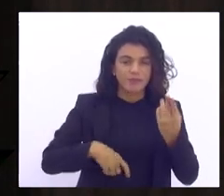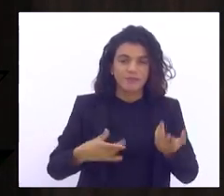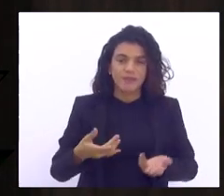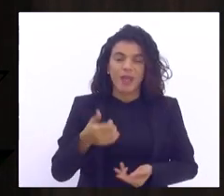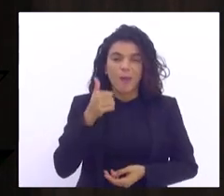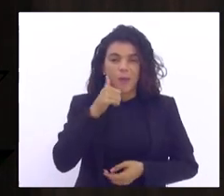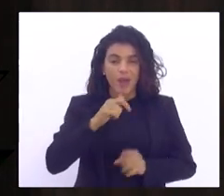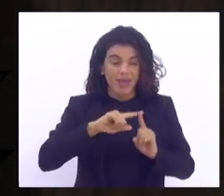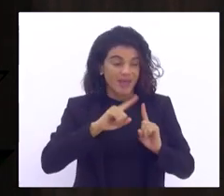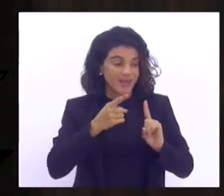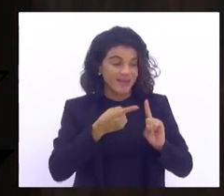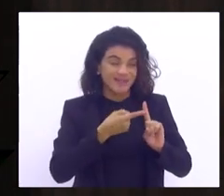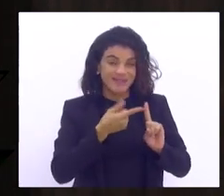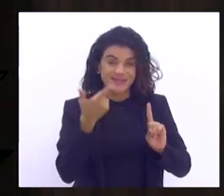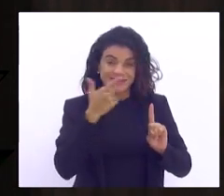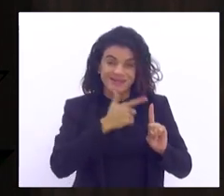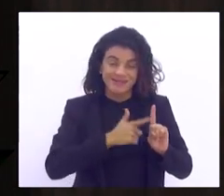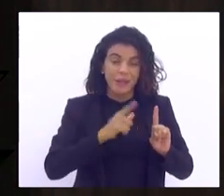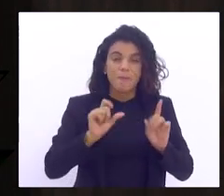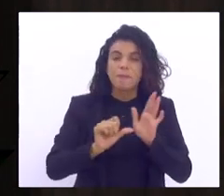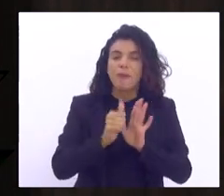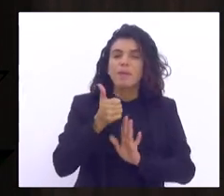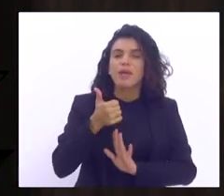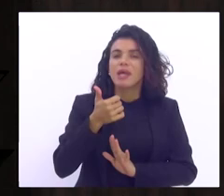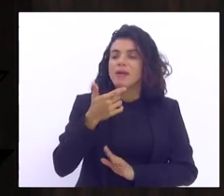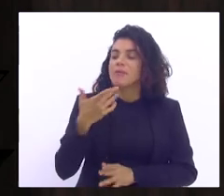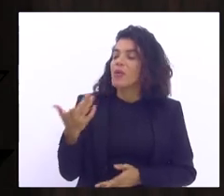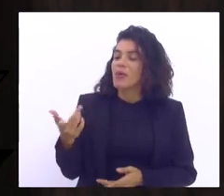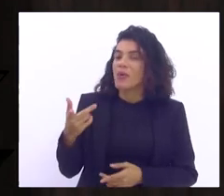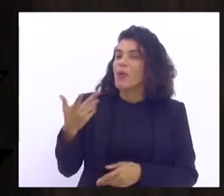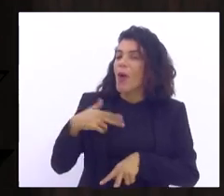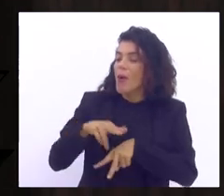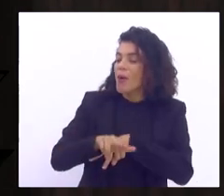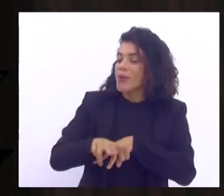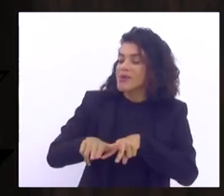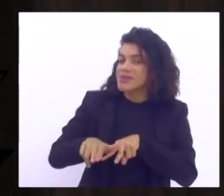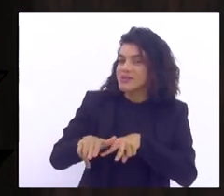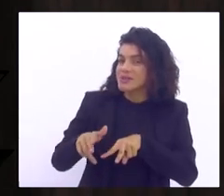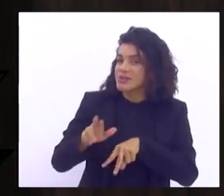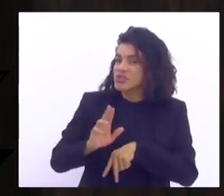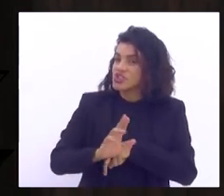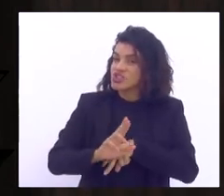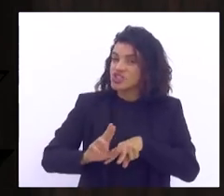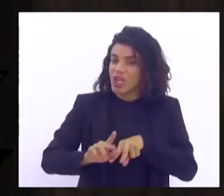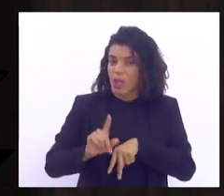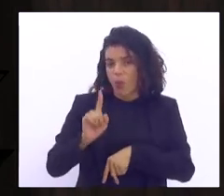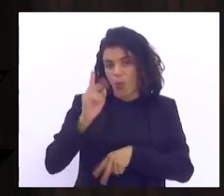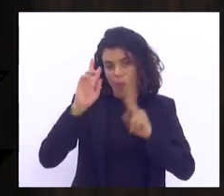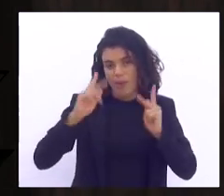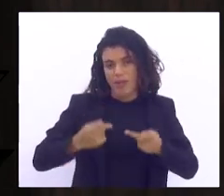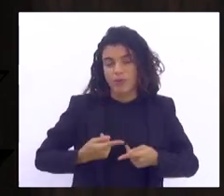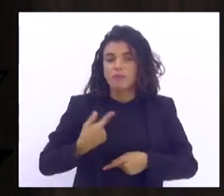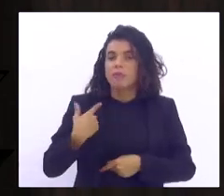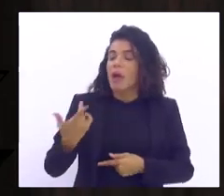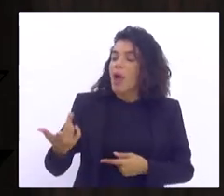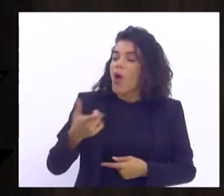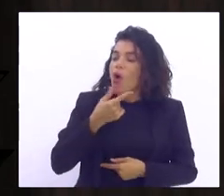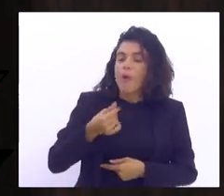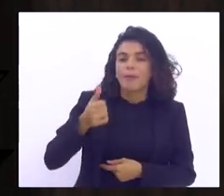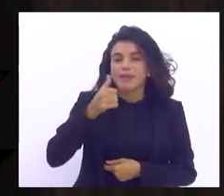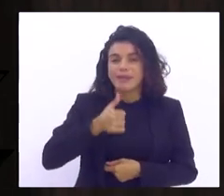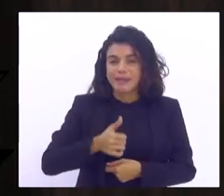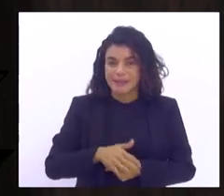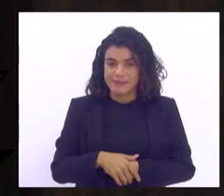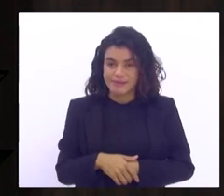quando a mulher engravida, primeira coisa que perguntam, qual o sexo? Não qual o gênero, porque o gênero é um só, humano. Mas qual o sexo?